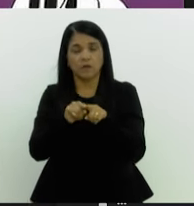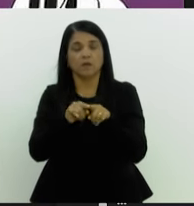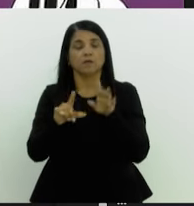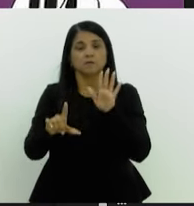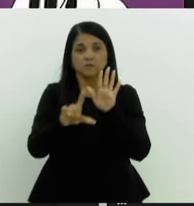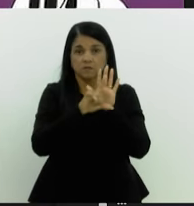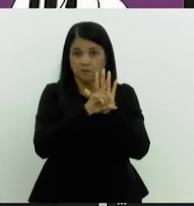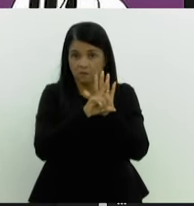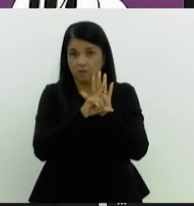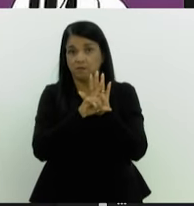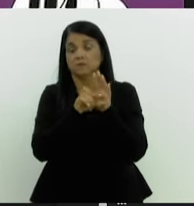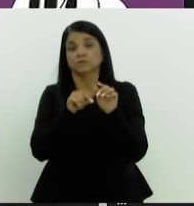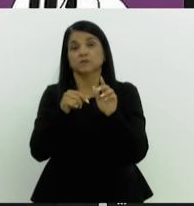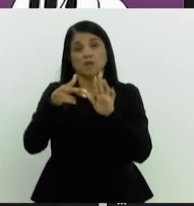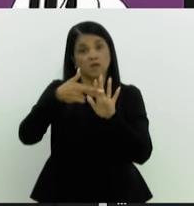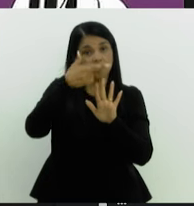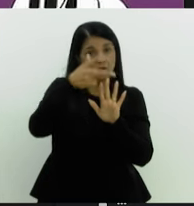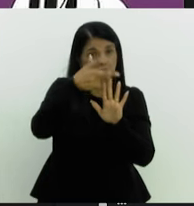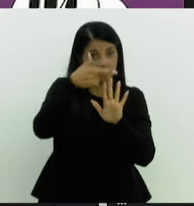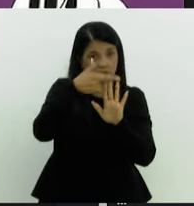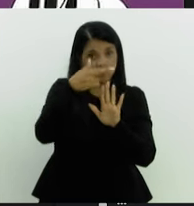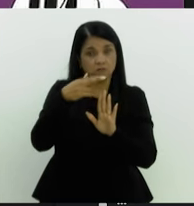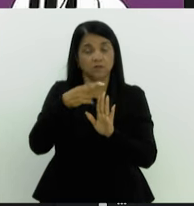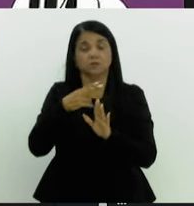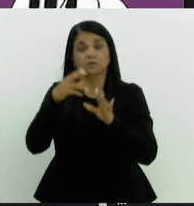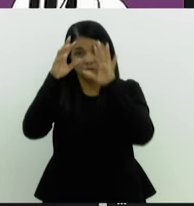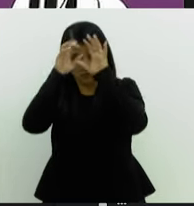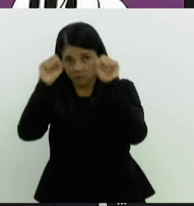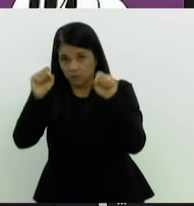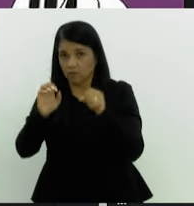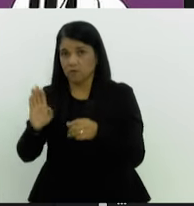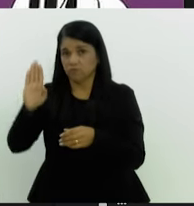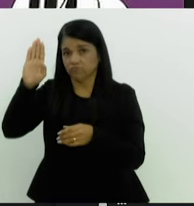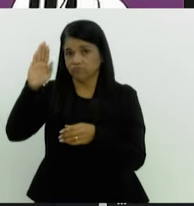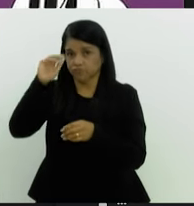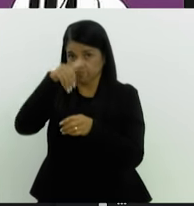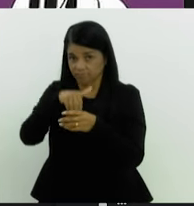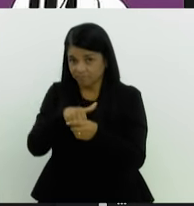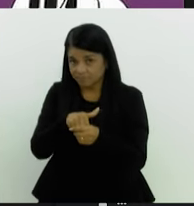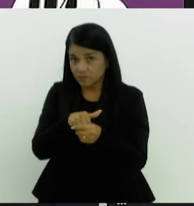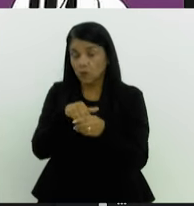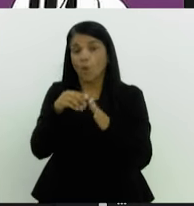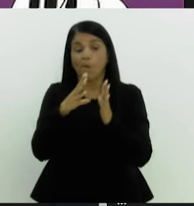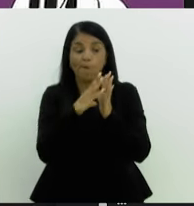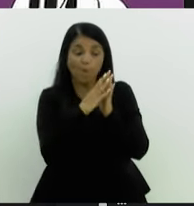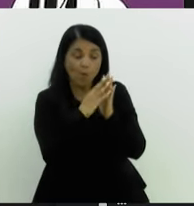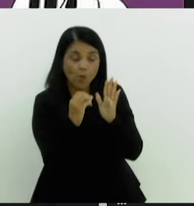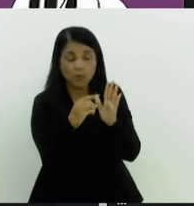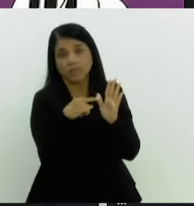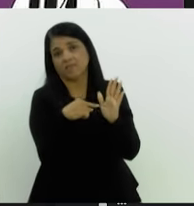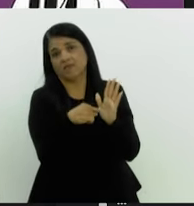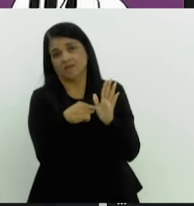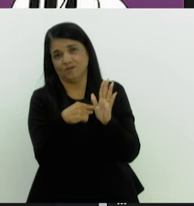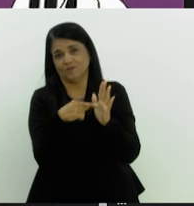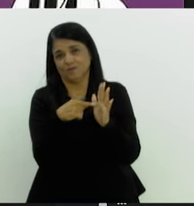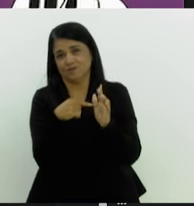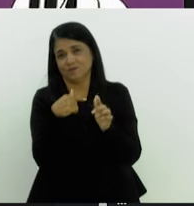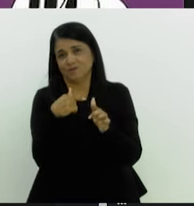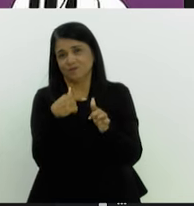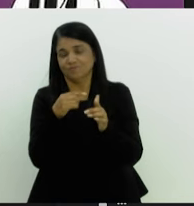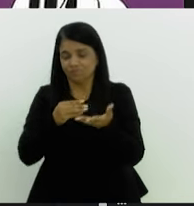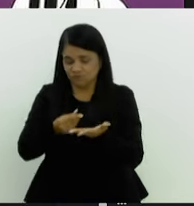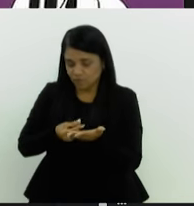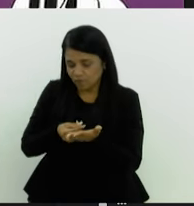que nós temos e das resoluções do próprio Tribunal Superior Eleitoral eh um modelo né de praticar o